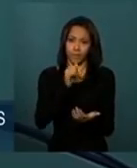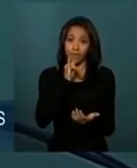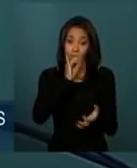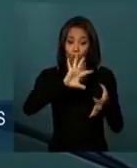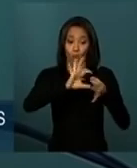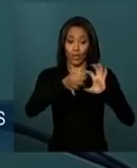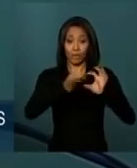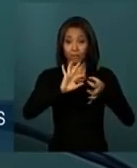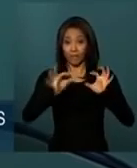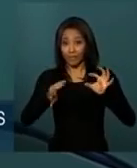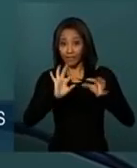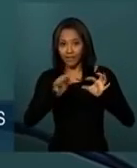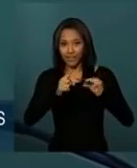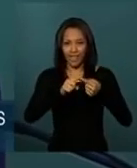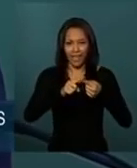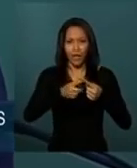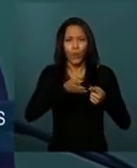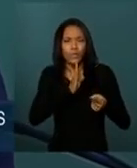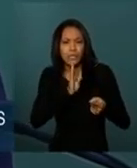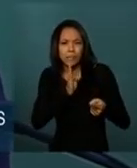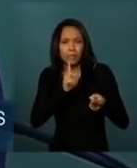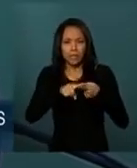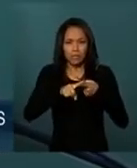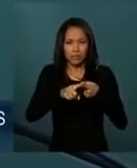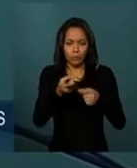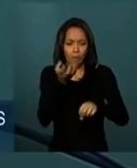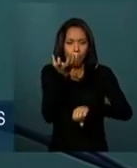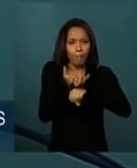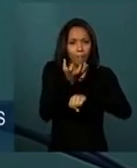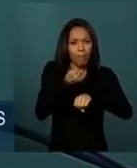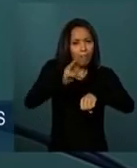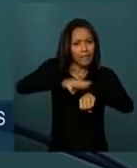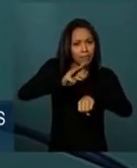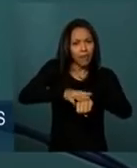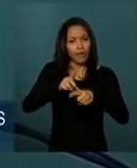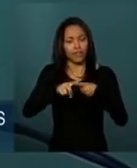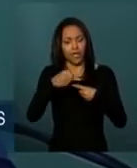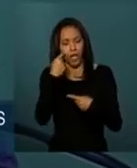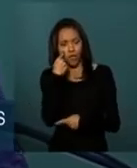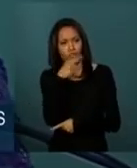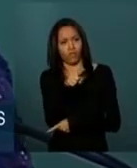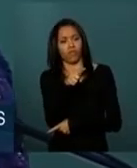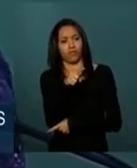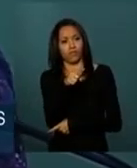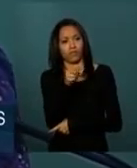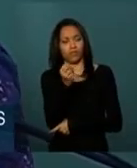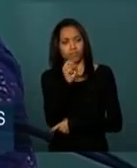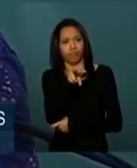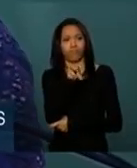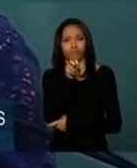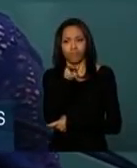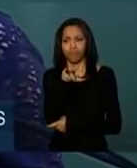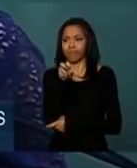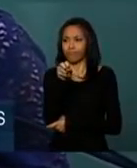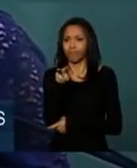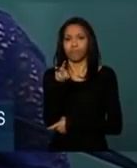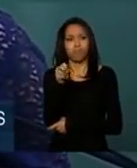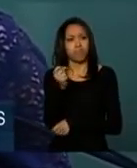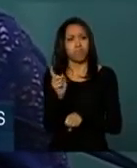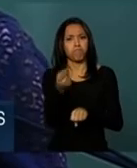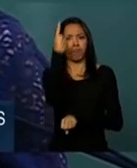Olimpíadas do Conhecimento, principalmente na área de matemática, eu vejo lá muitos premiados com o